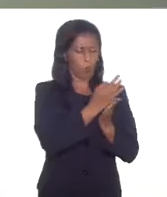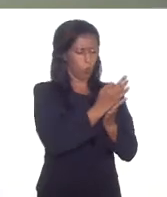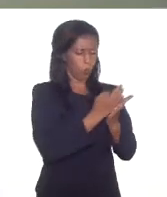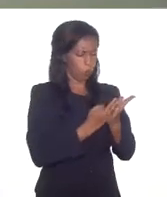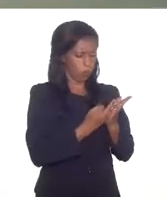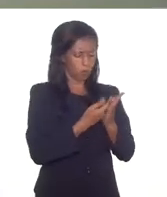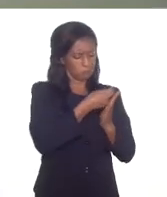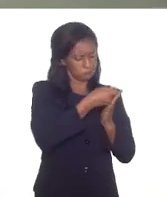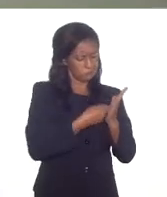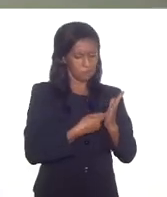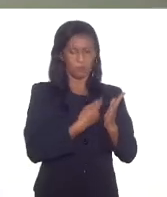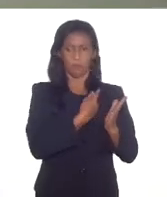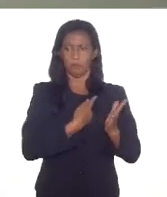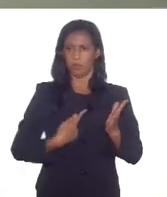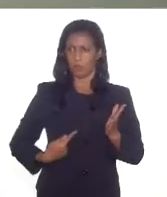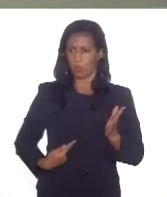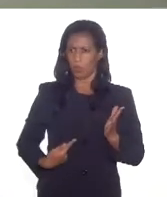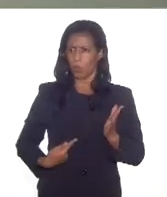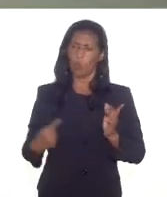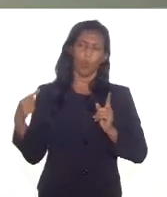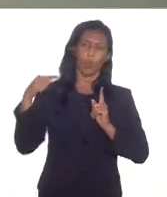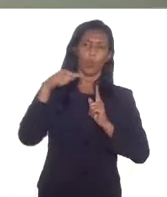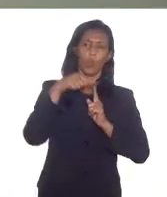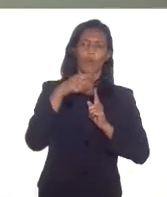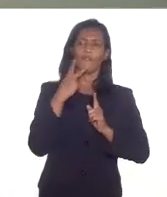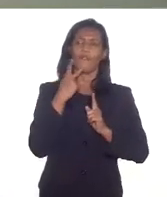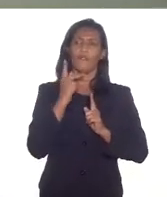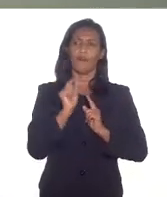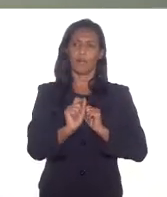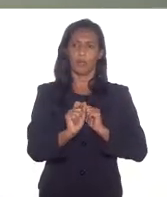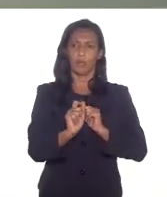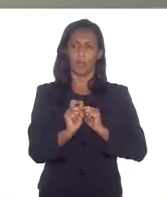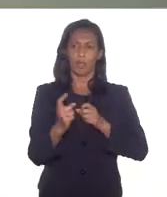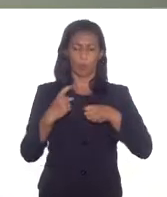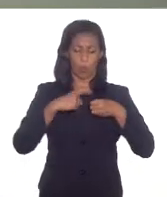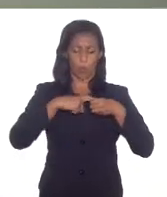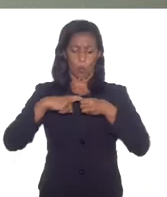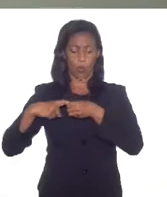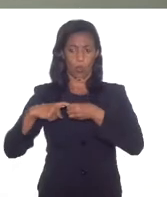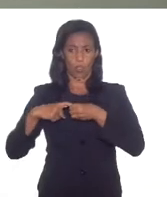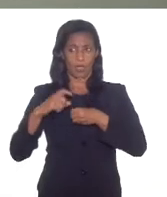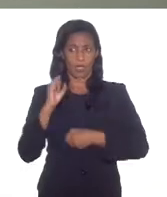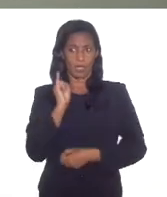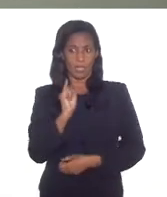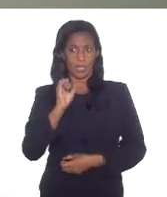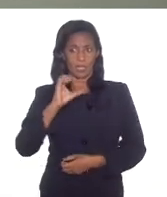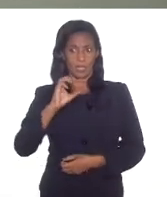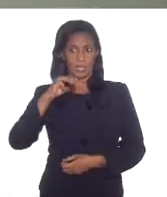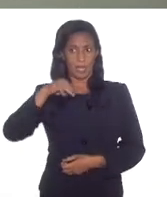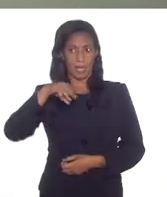governador. O que diz o objeto? Internaliza o convênio ICMS